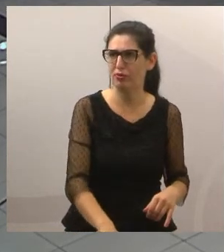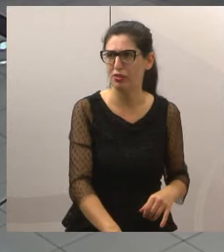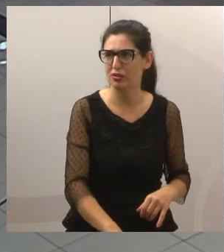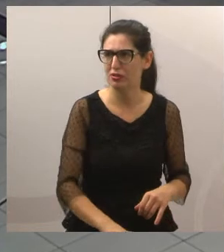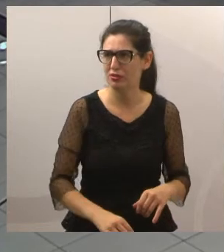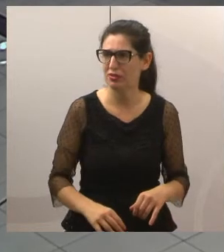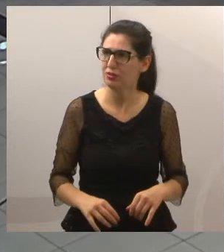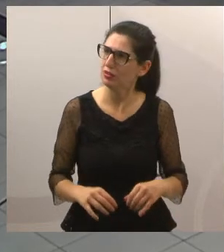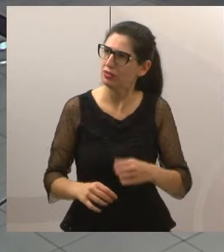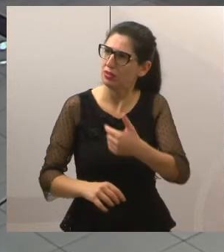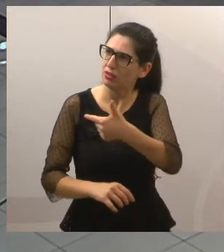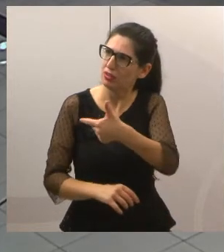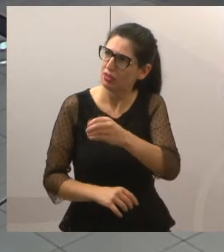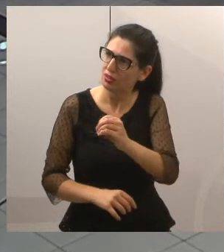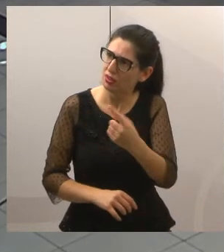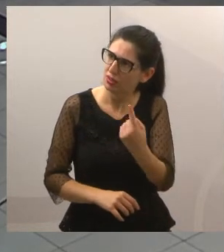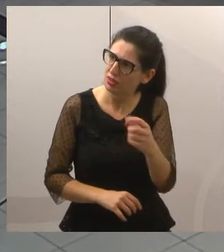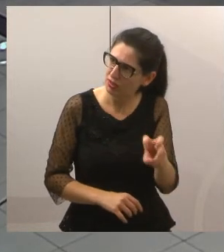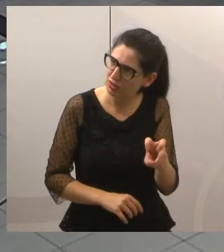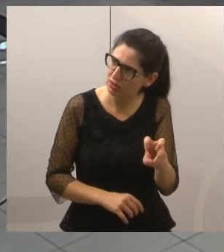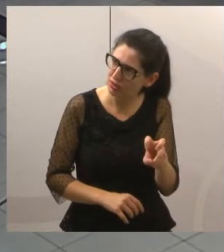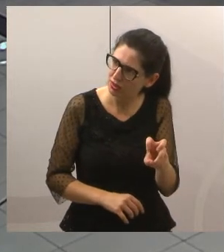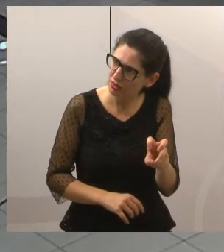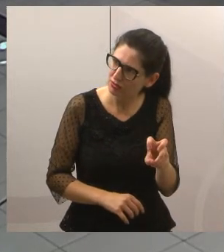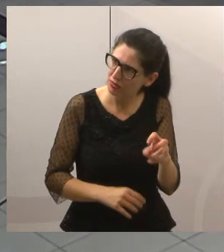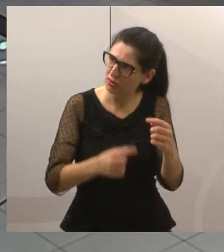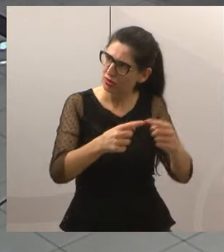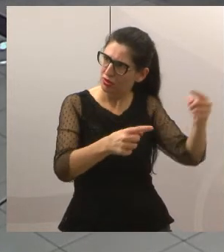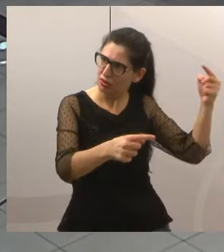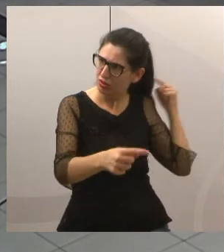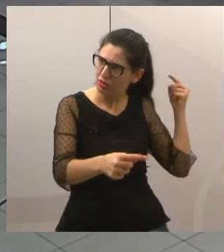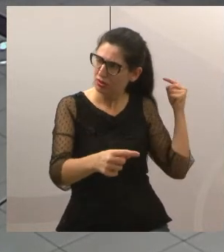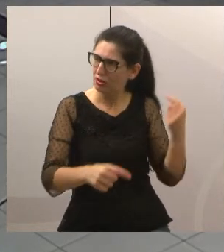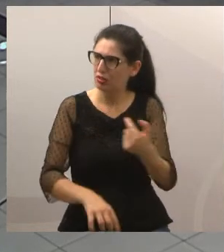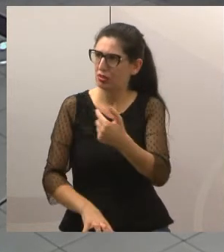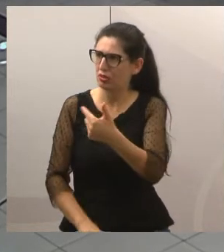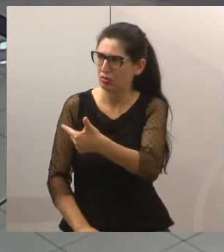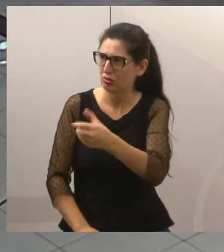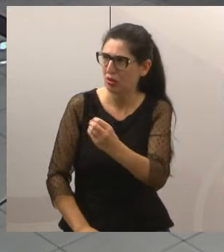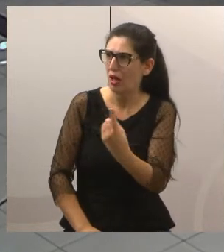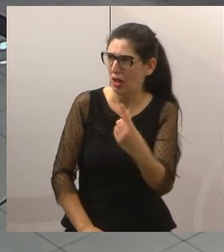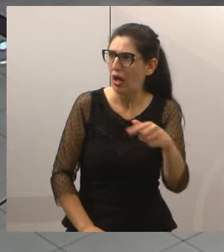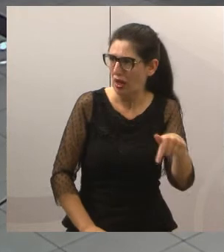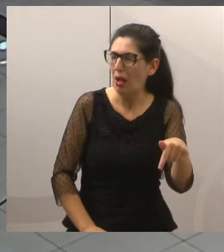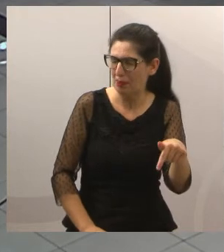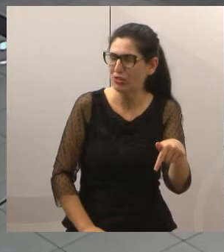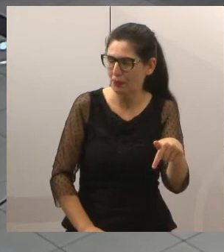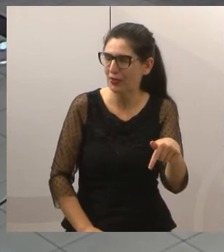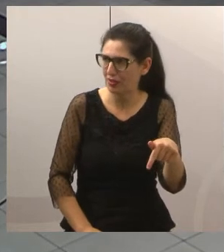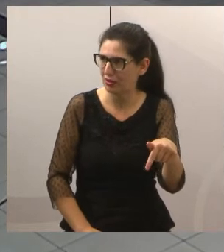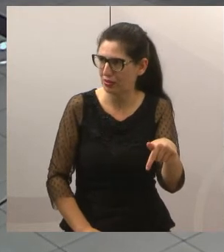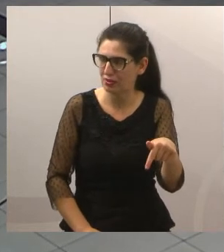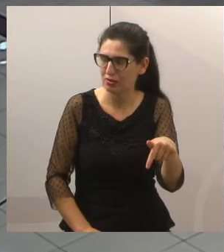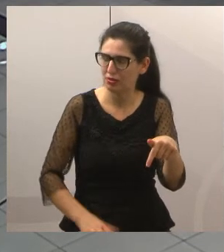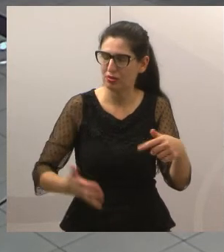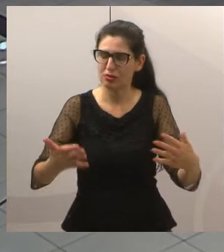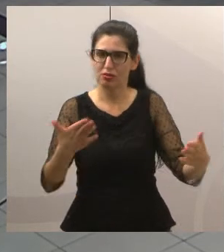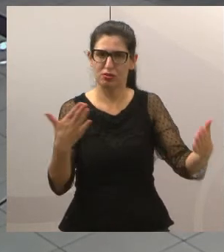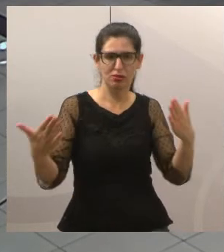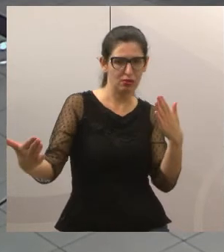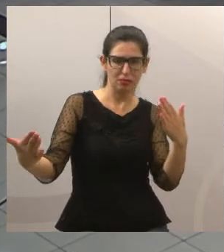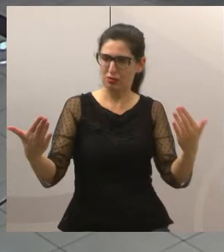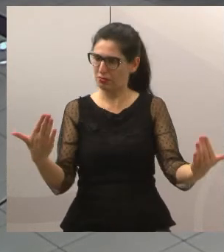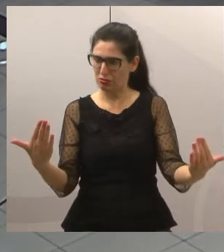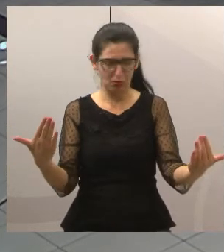de 2015 que começou a ser aplicada agora em 2017, na questão de atualização de estatuto, documentação, deu